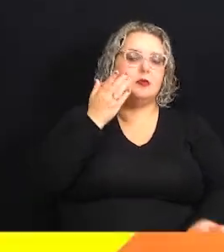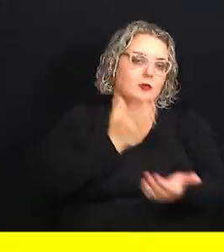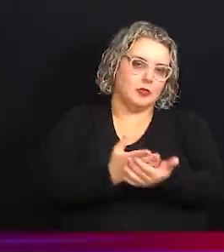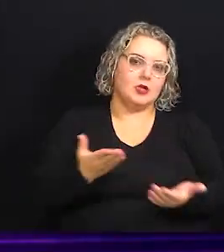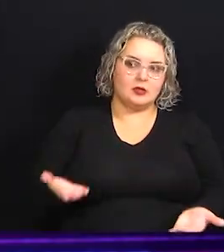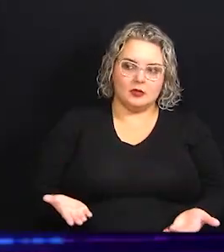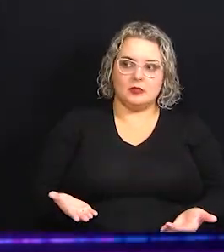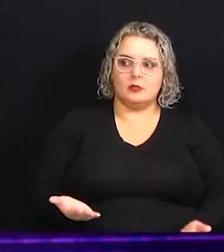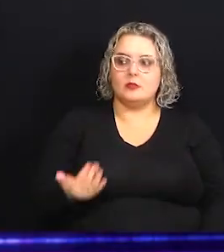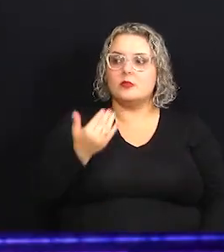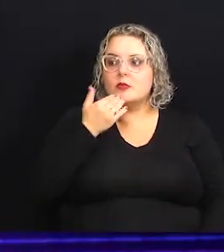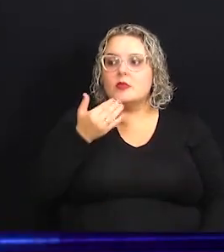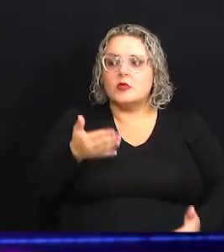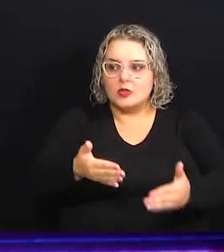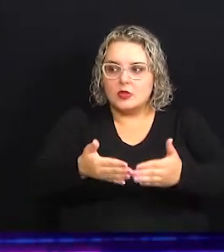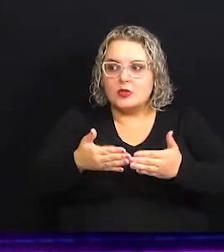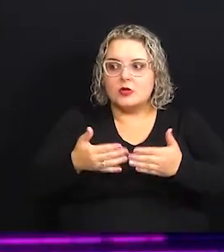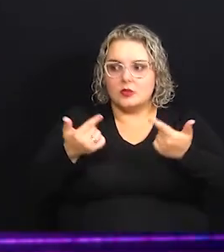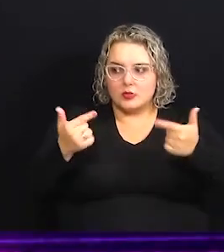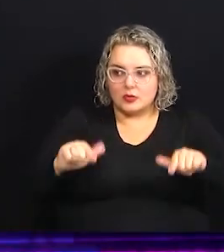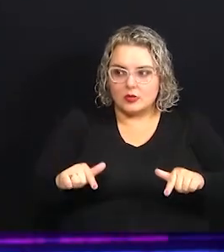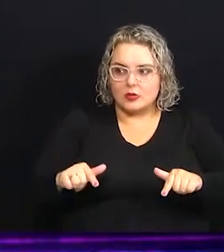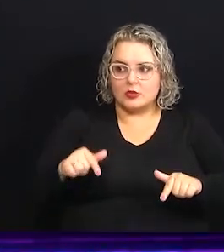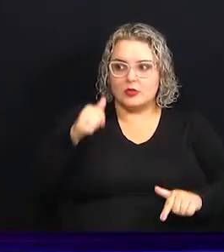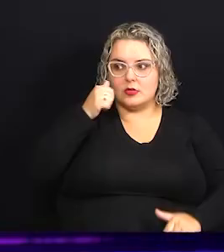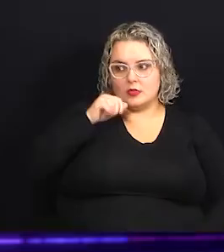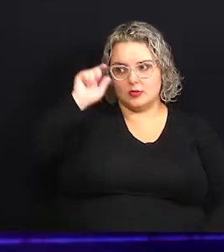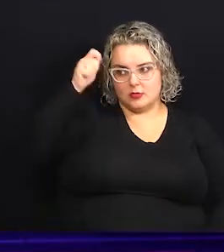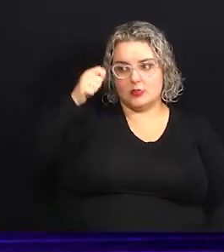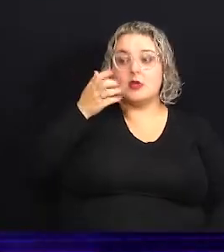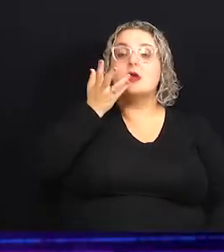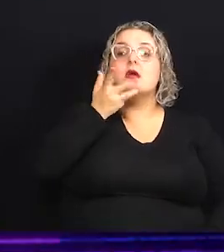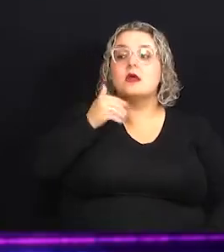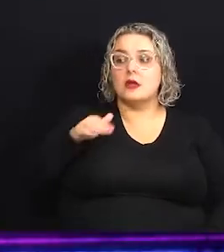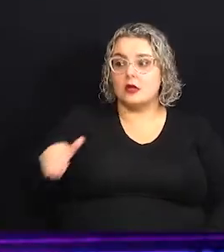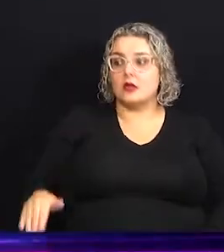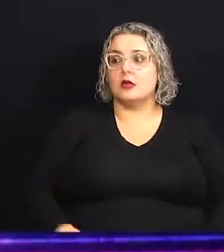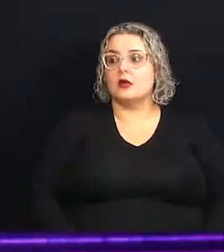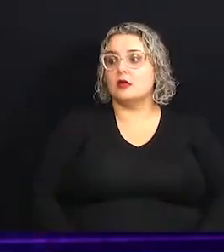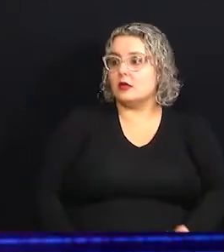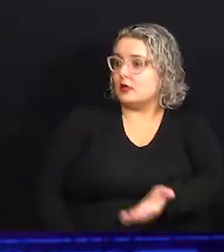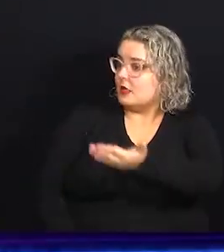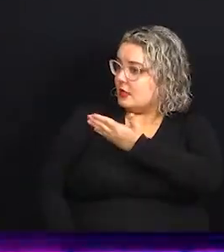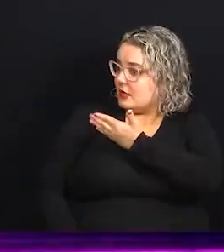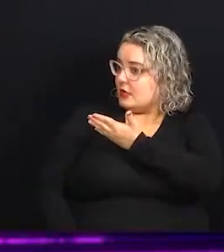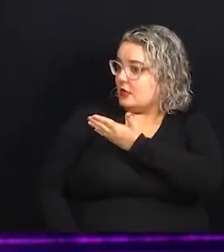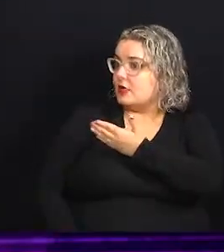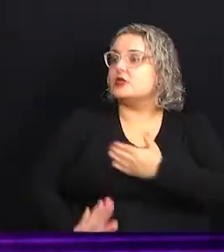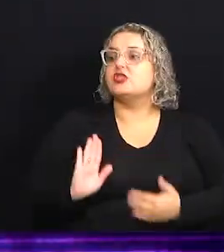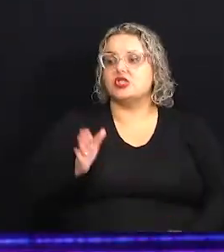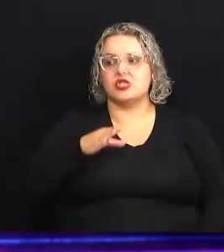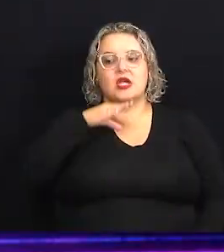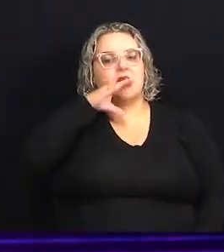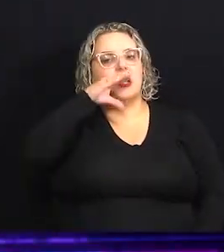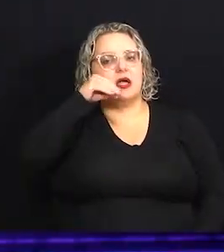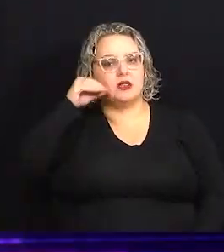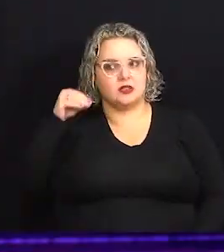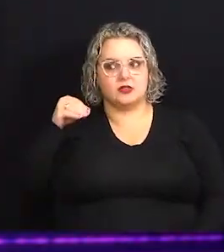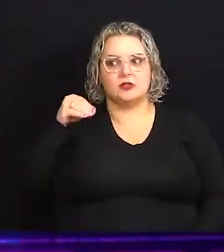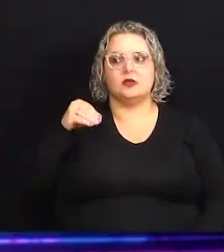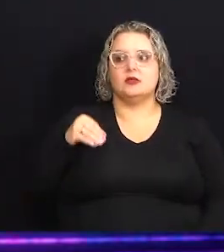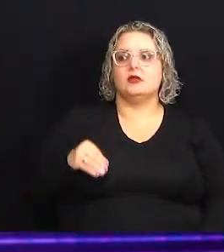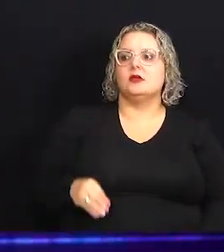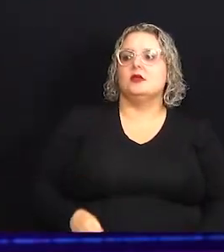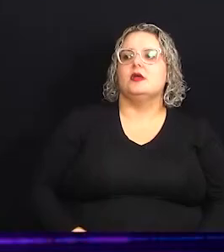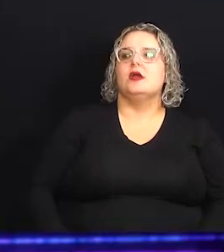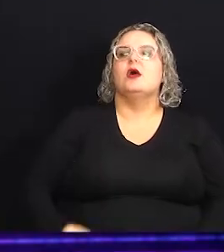aqui. Eu queria pedir licença para o espaço, porque a Preta aqui ela é criança e aqui a Preta é